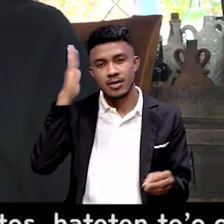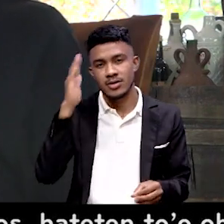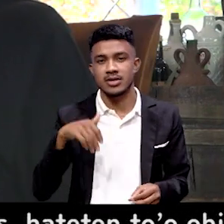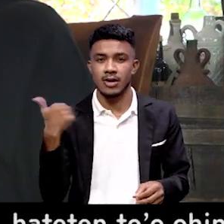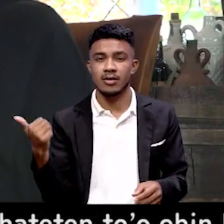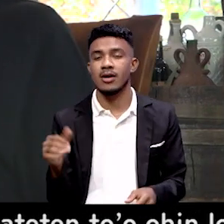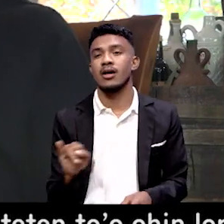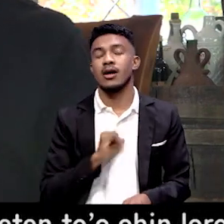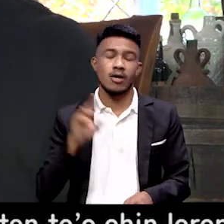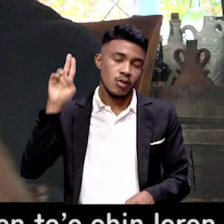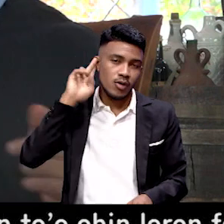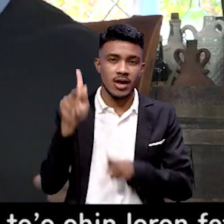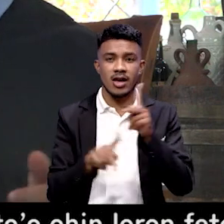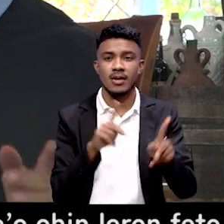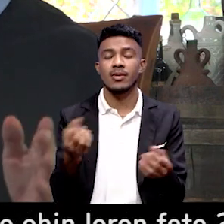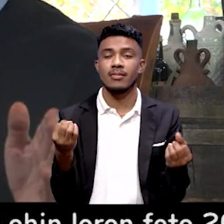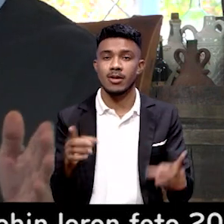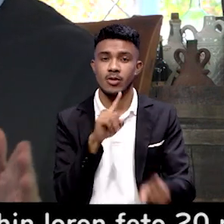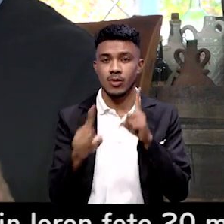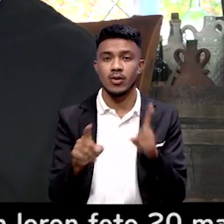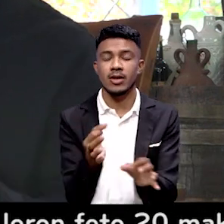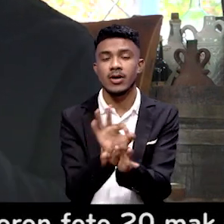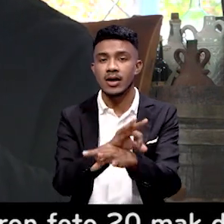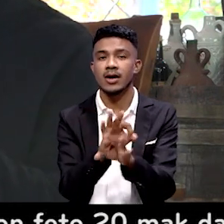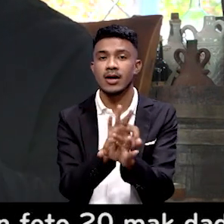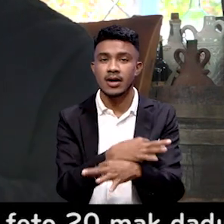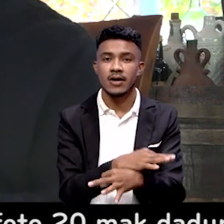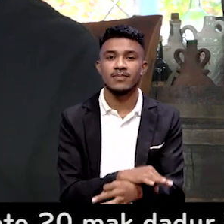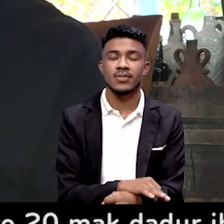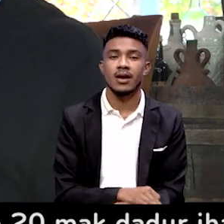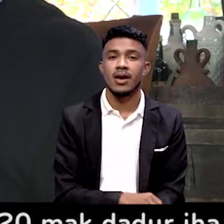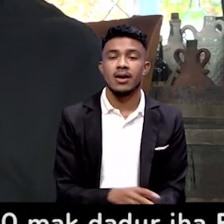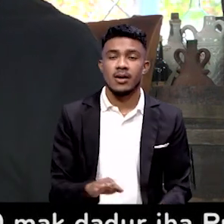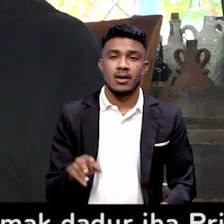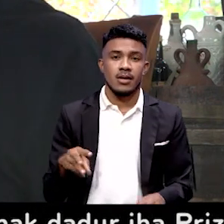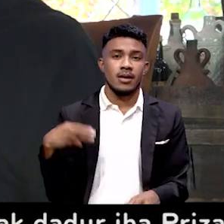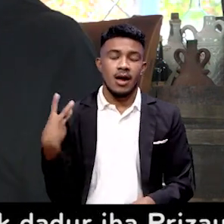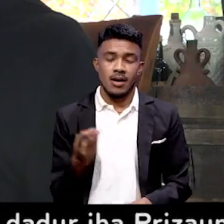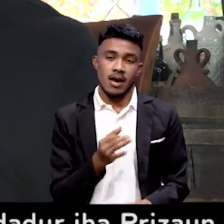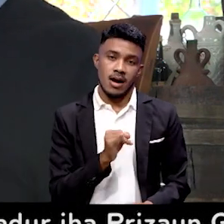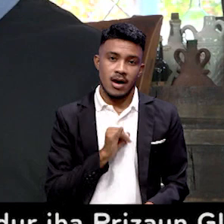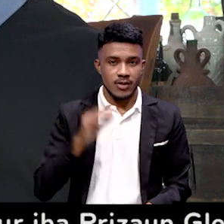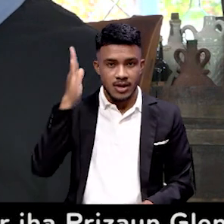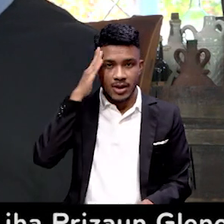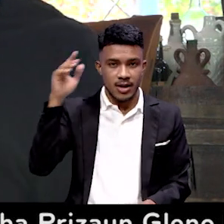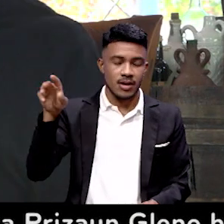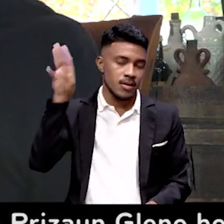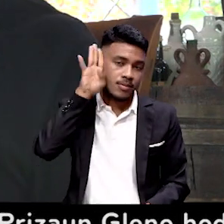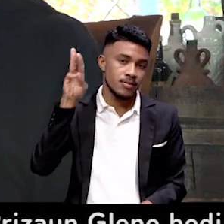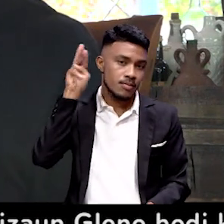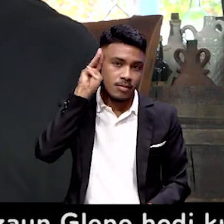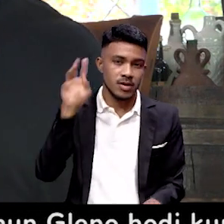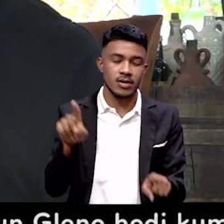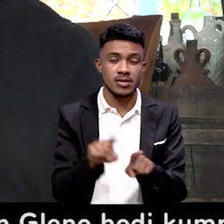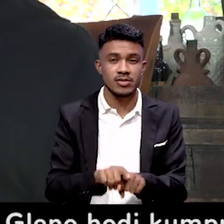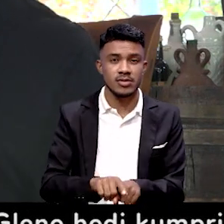que até a dia, mas há o Atene, Mambotsanana até lá a dia. Então, há um moço na Fátia, Nova York, há o Atete. Há